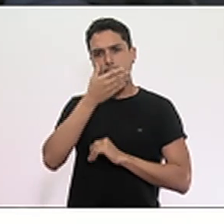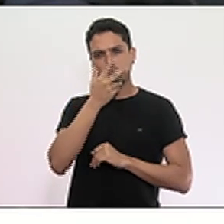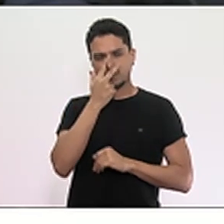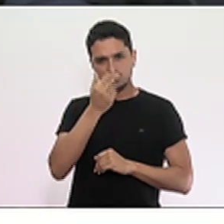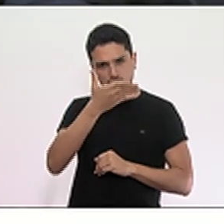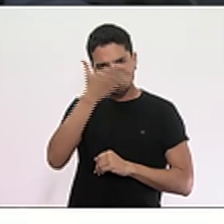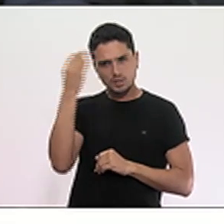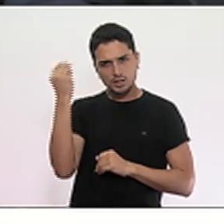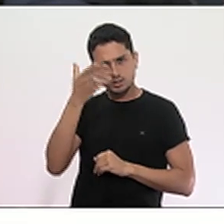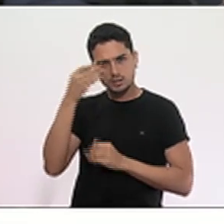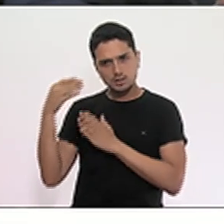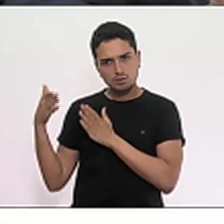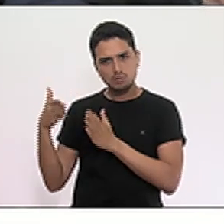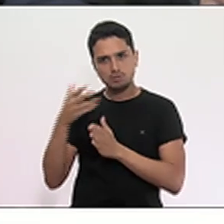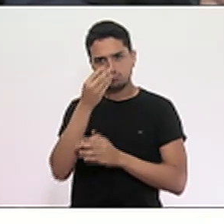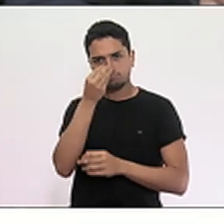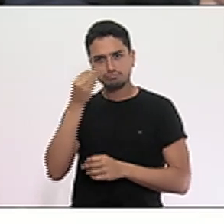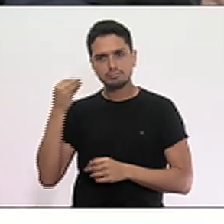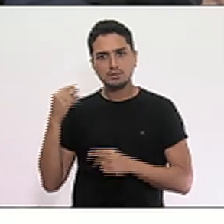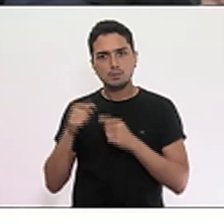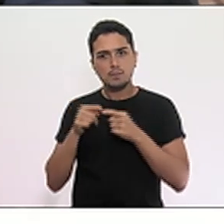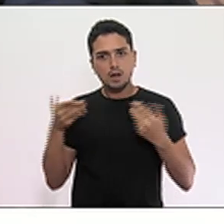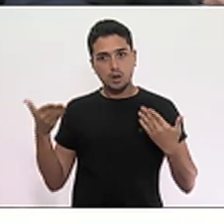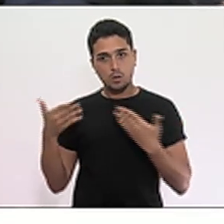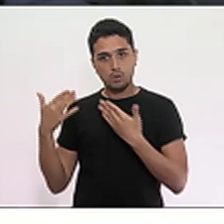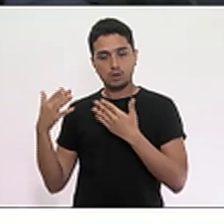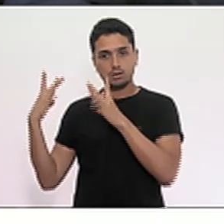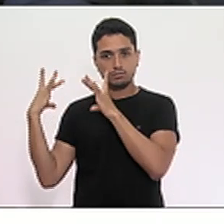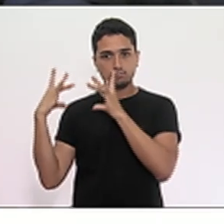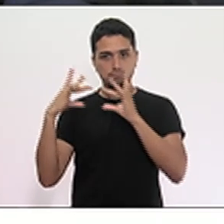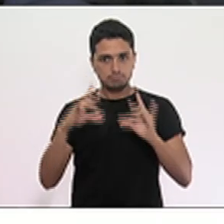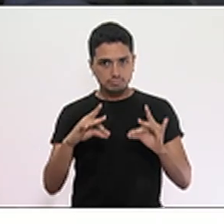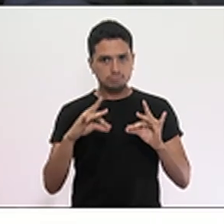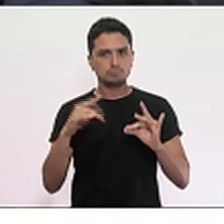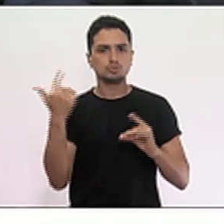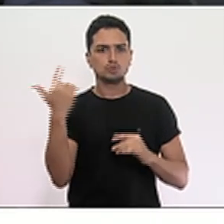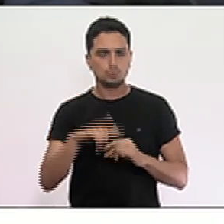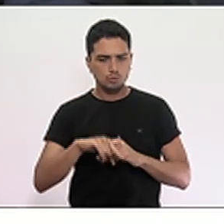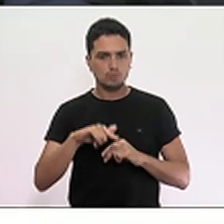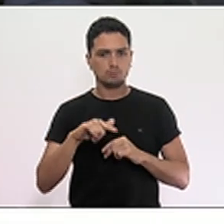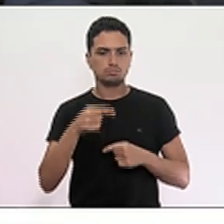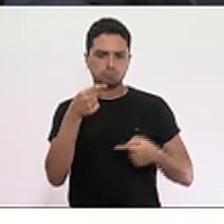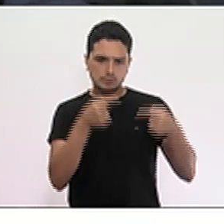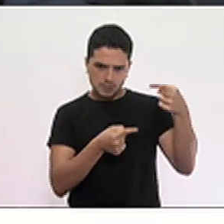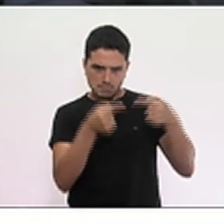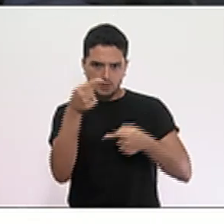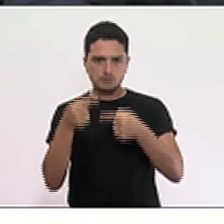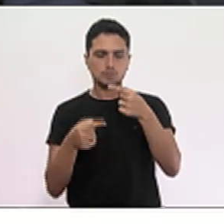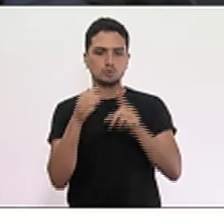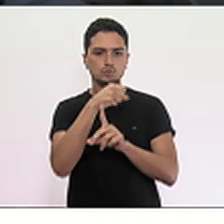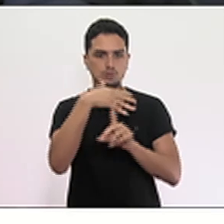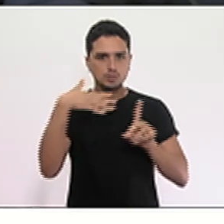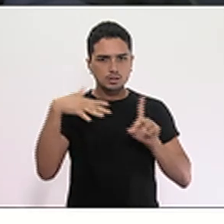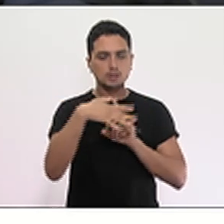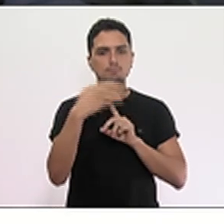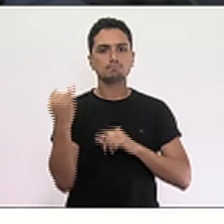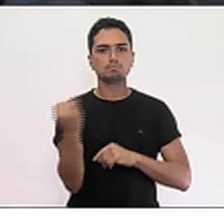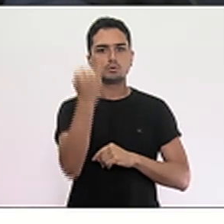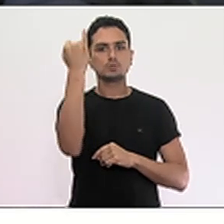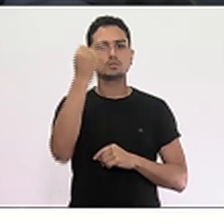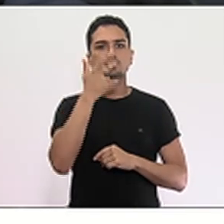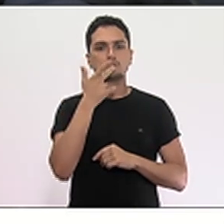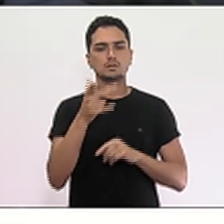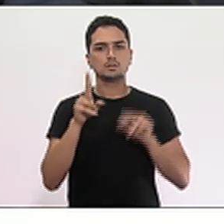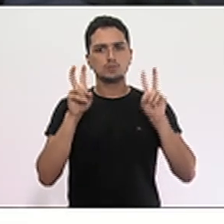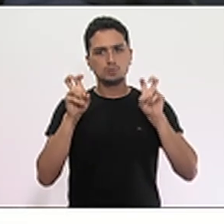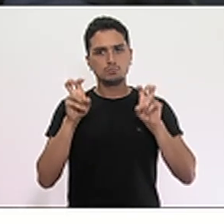muito louvável, que a gente traz para o debate e para a sociedade esse debate que é tão importante, tanto aflige